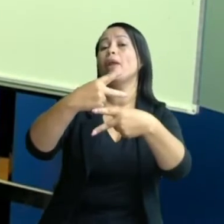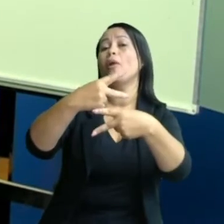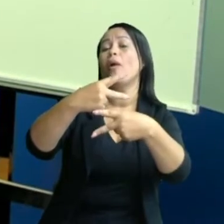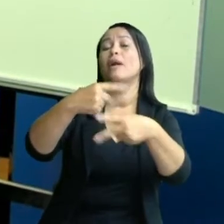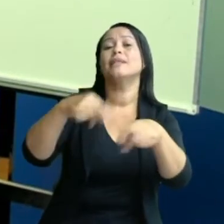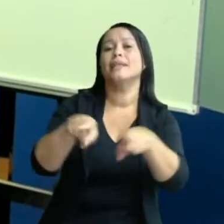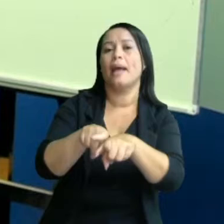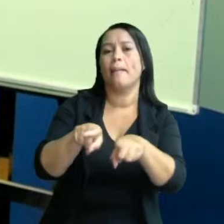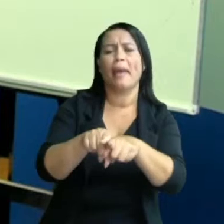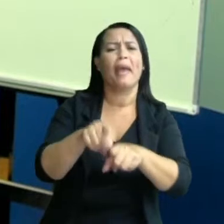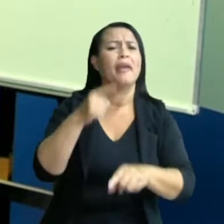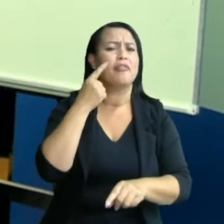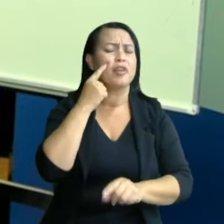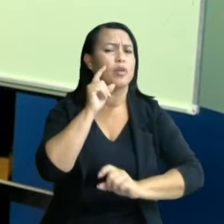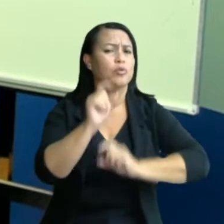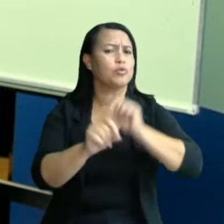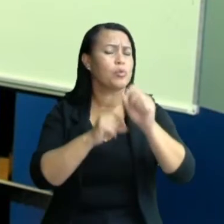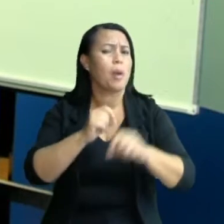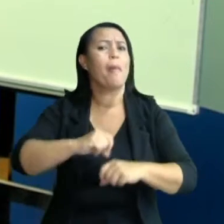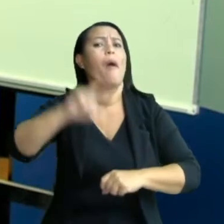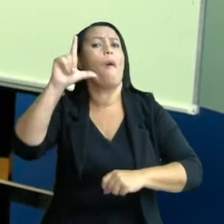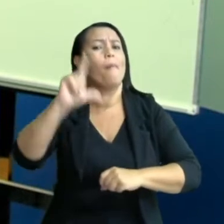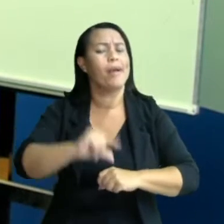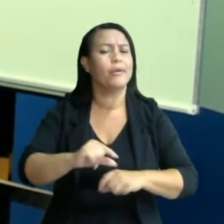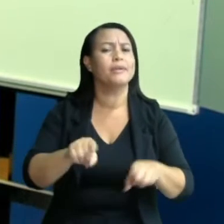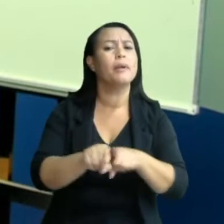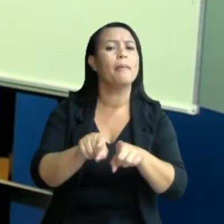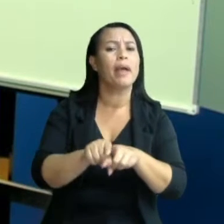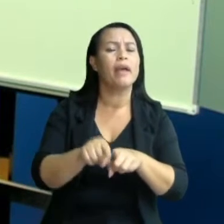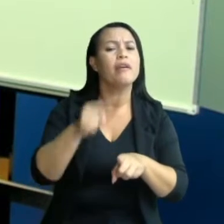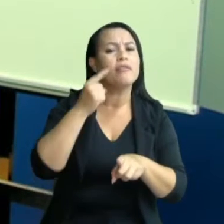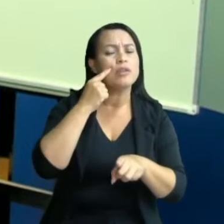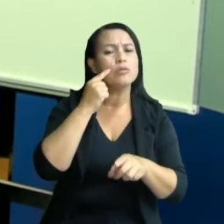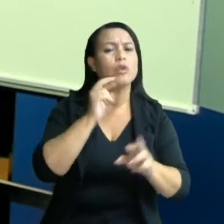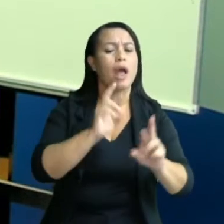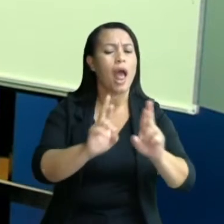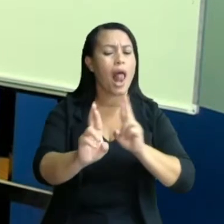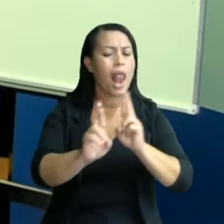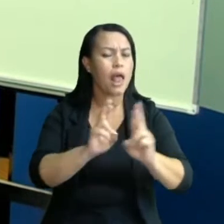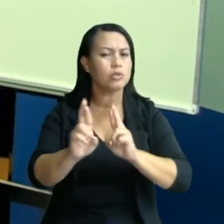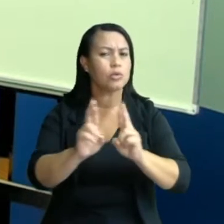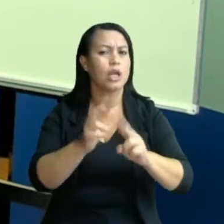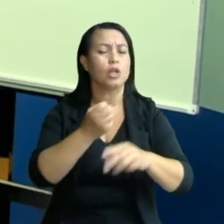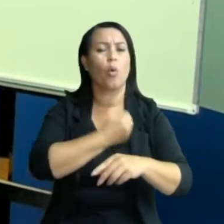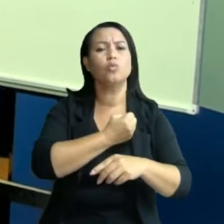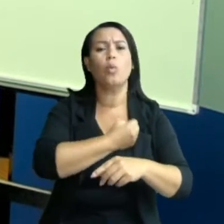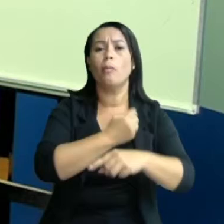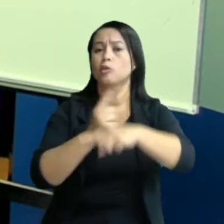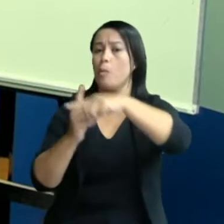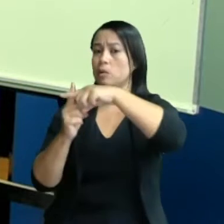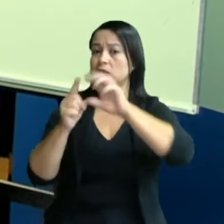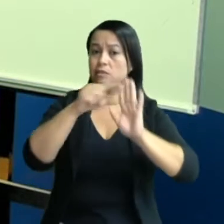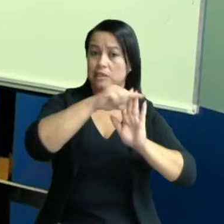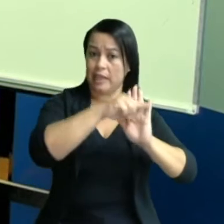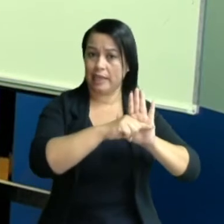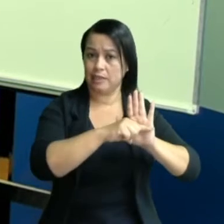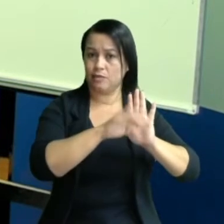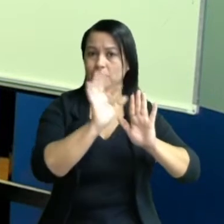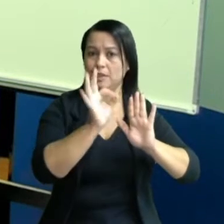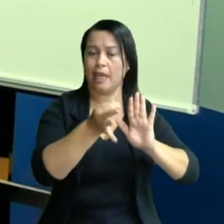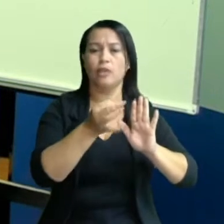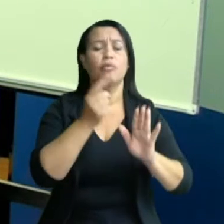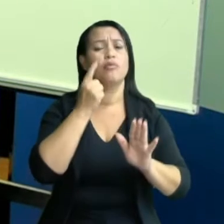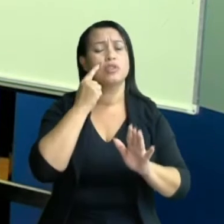menor. Nós também vimos ela relacionada com números positivos, com números negativos, tá